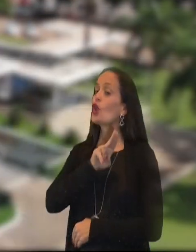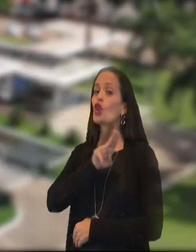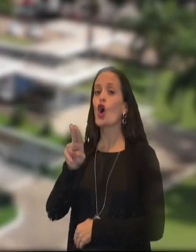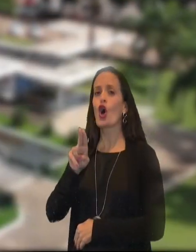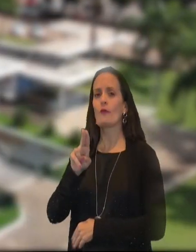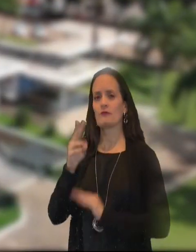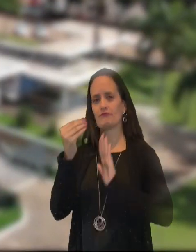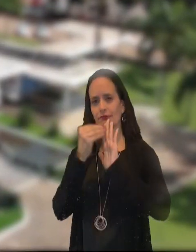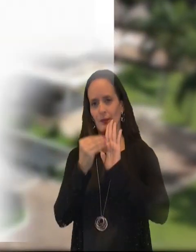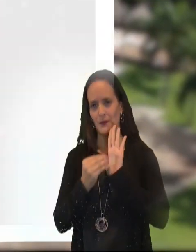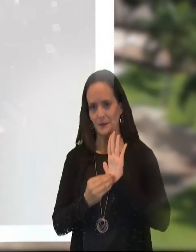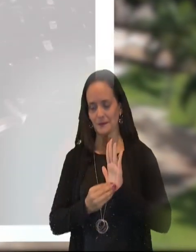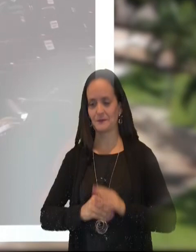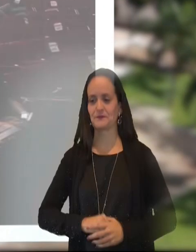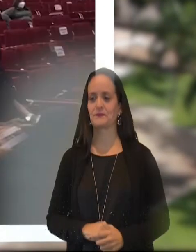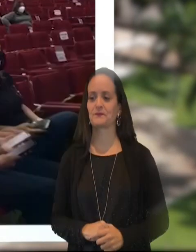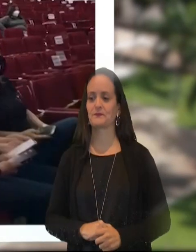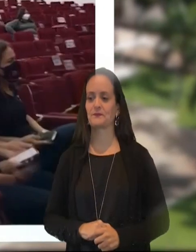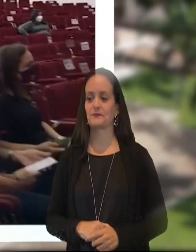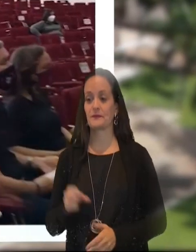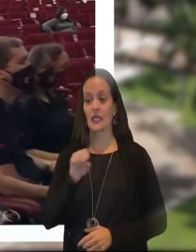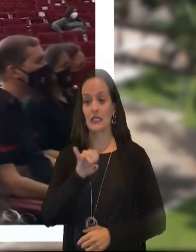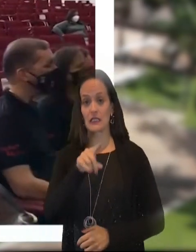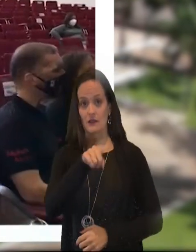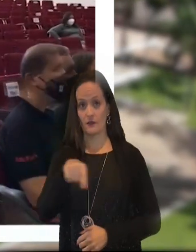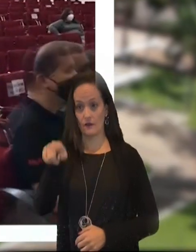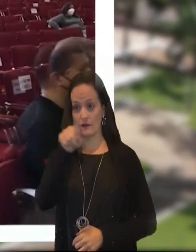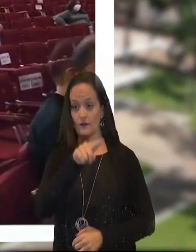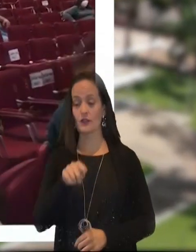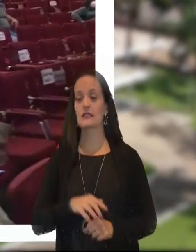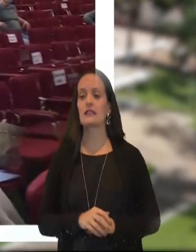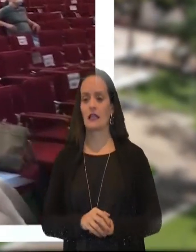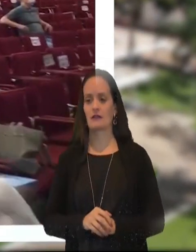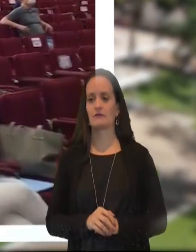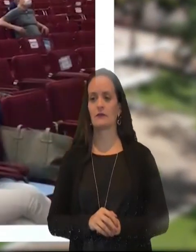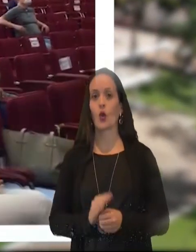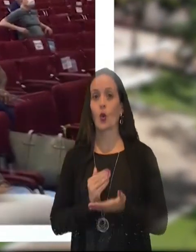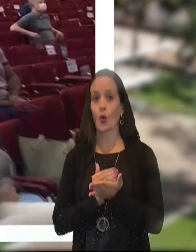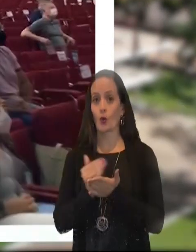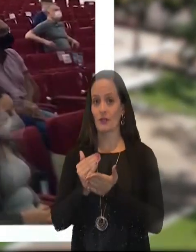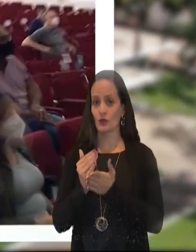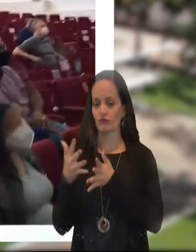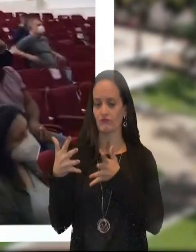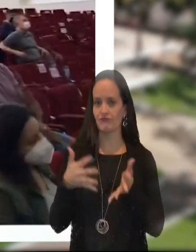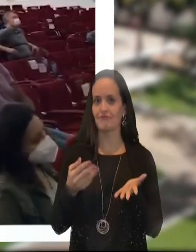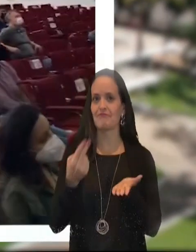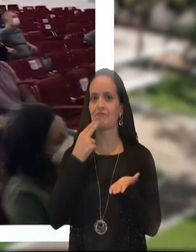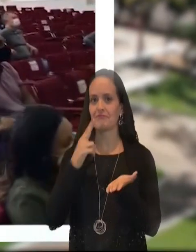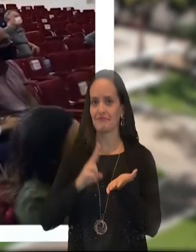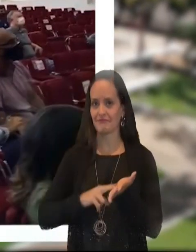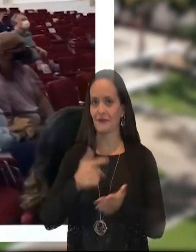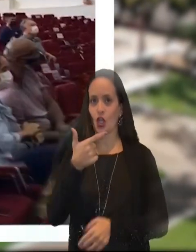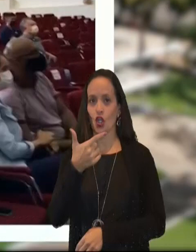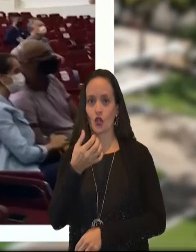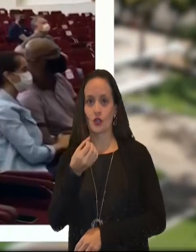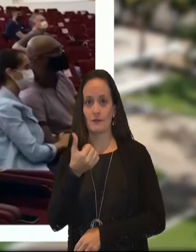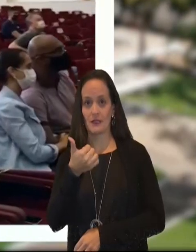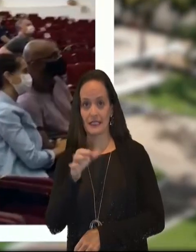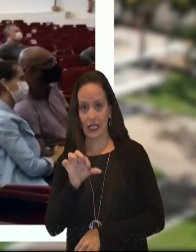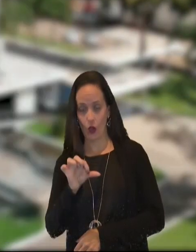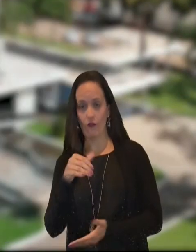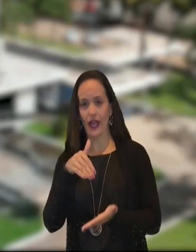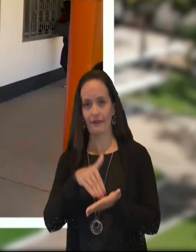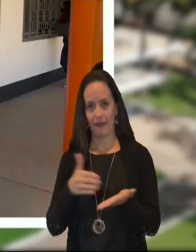votados. Se você ingressou na igreja no período de 2019 até junho de 2022, está